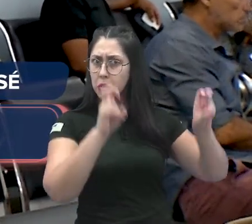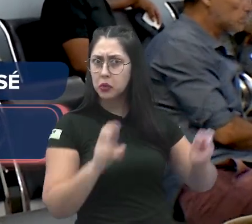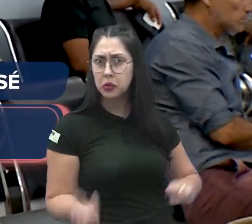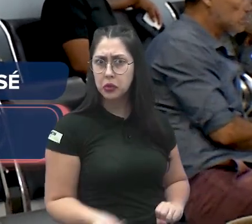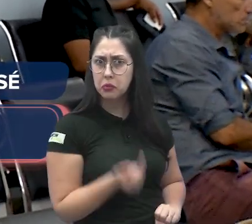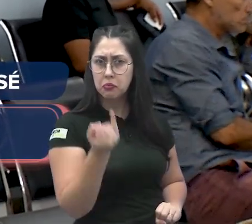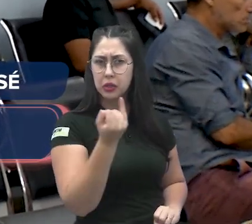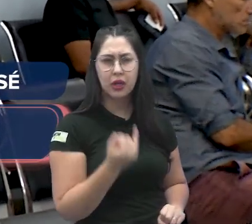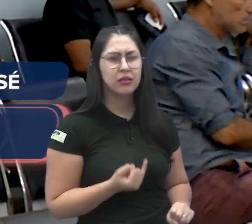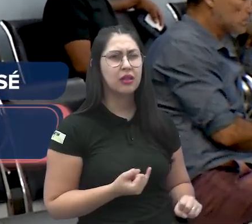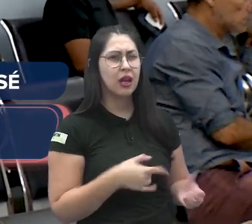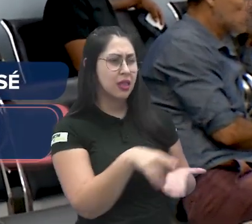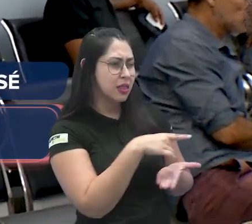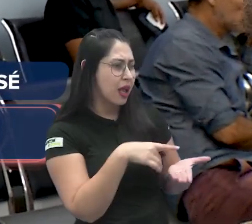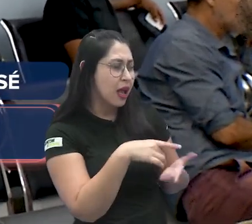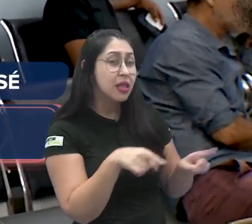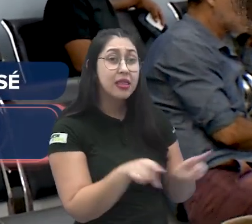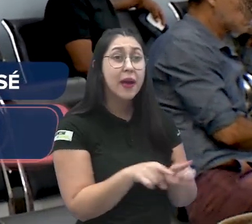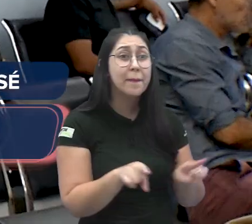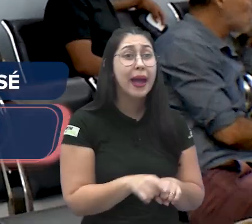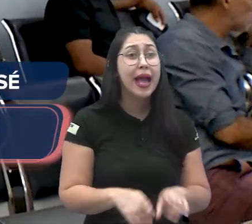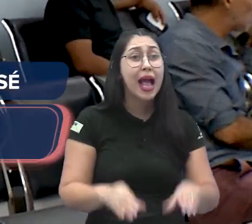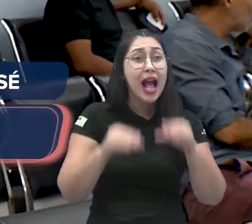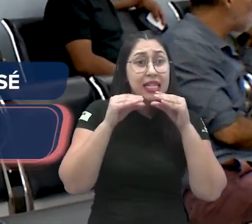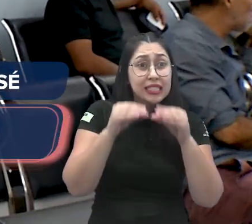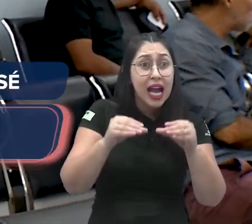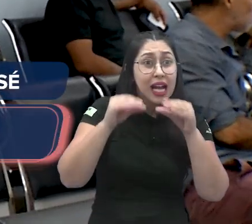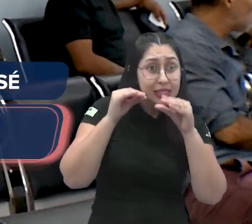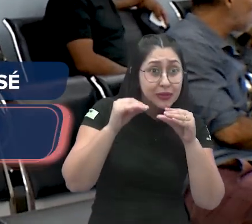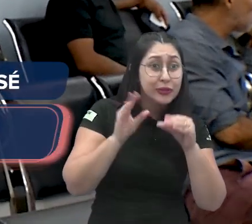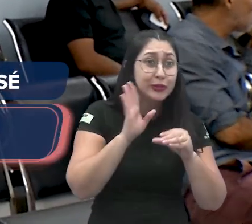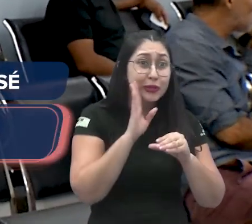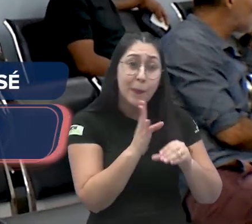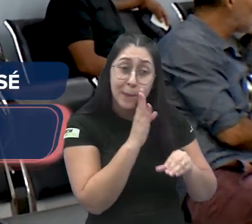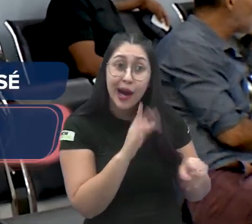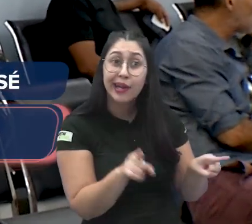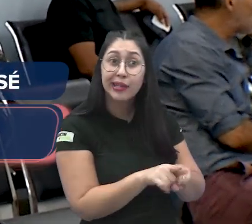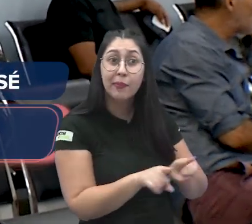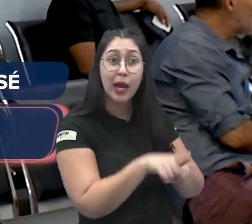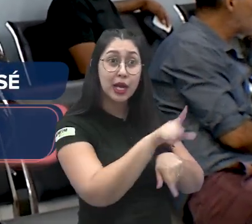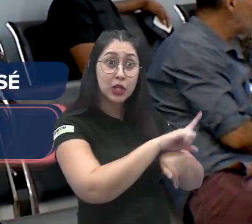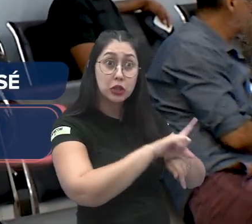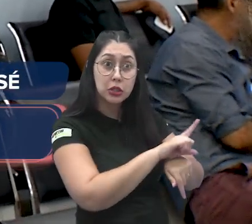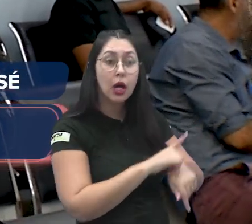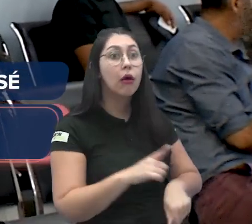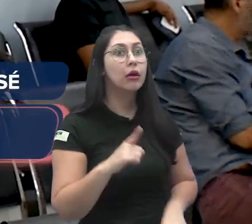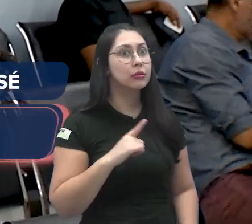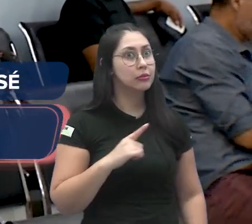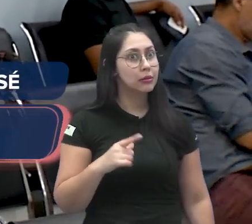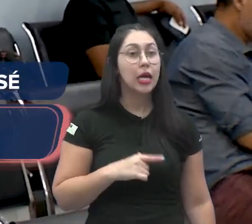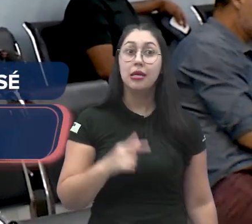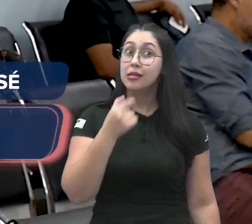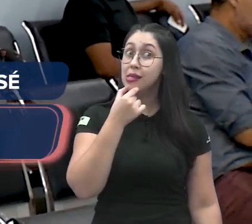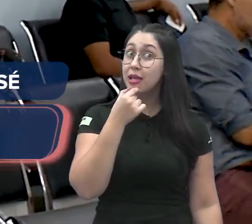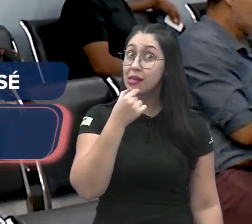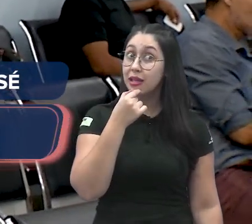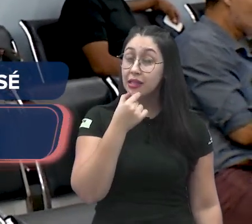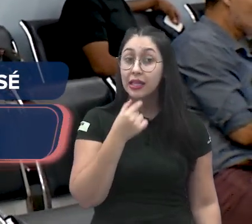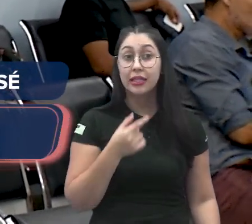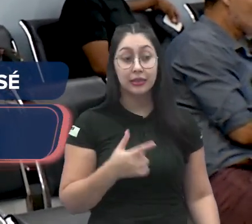próximos 10 dias aí. Design Thinking, sanduíche de boteco, muita coisa para gestão, tem o inglês intermediário,